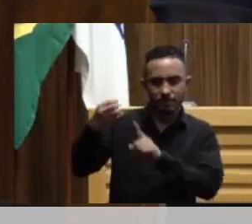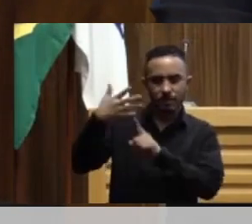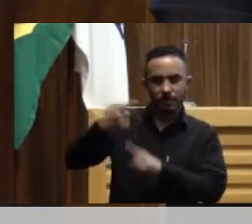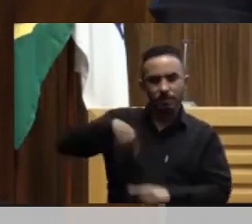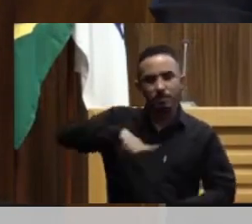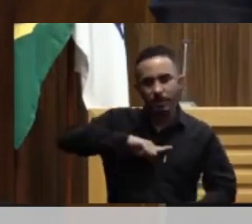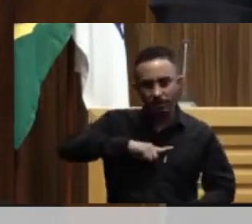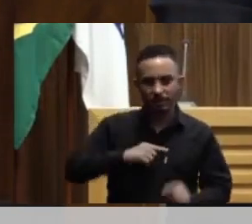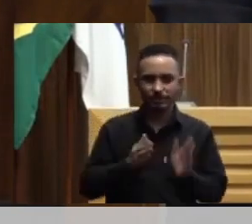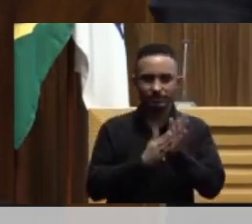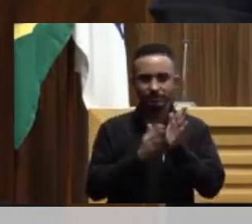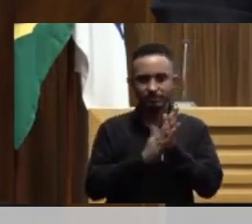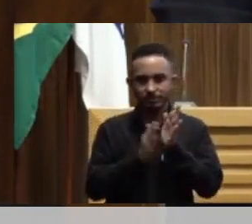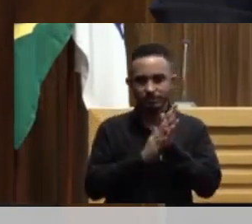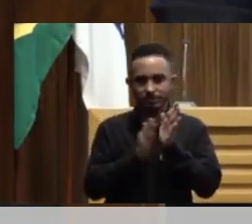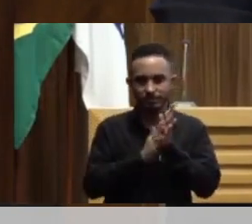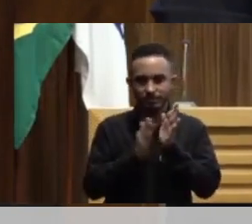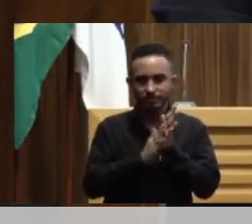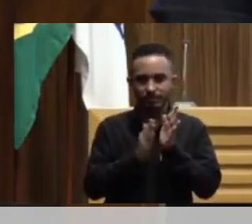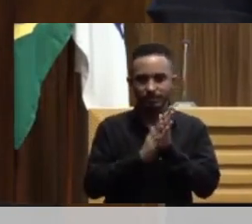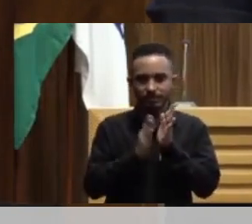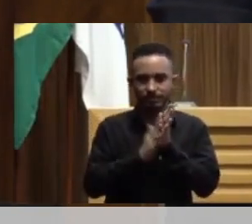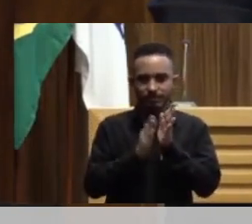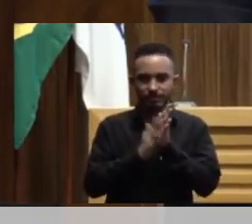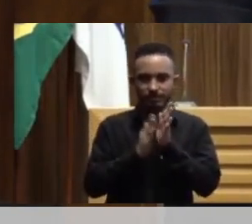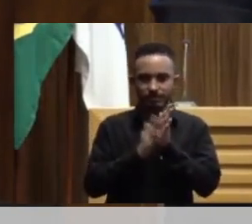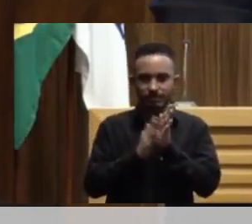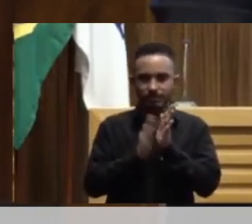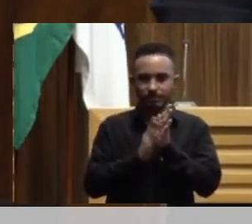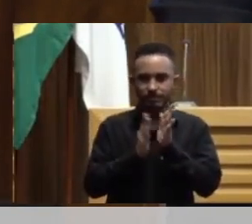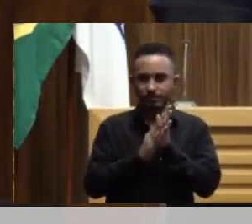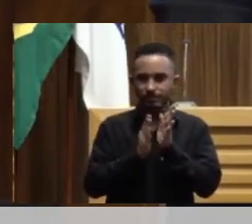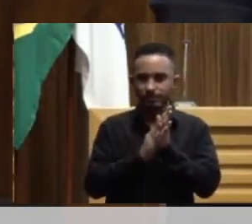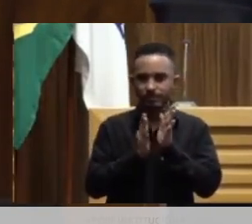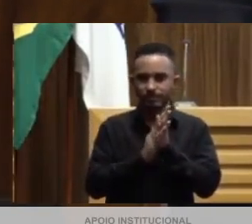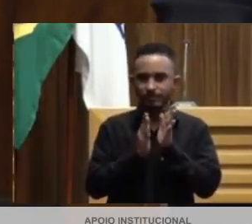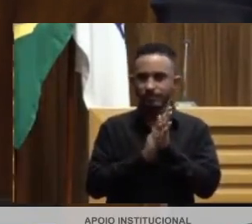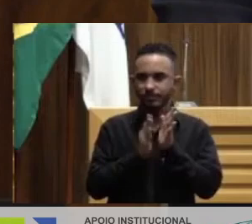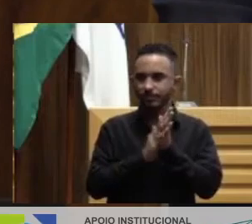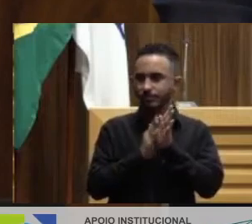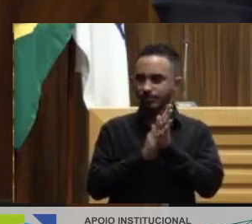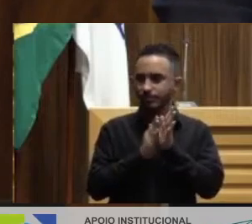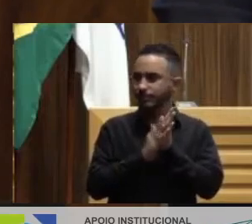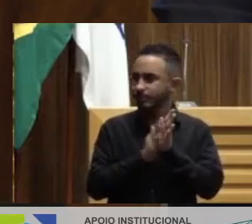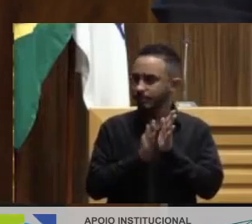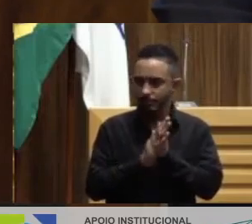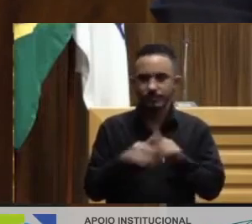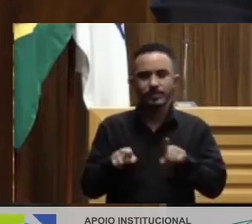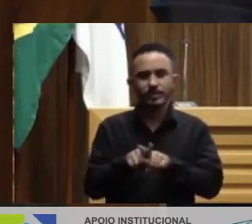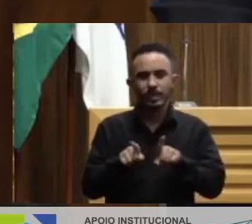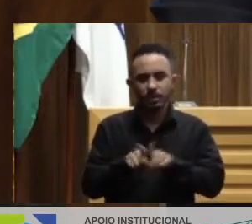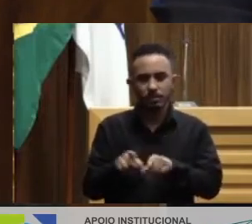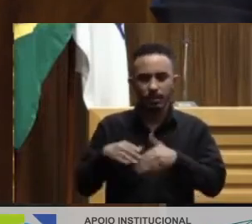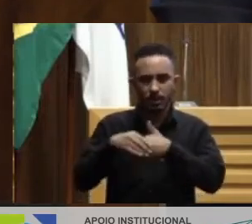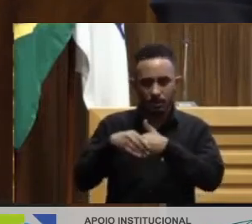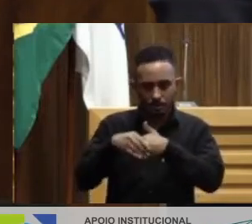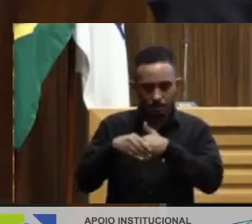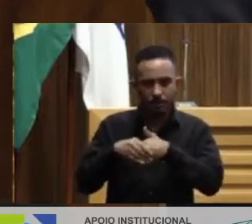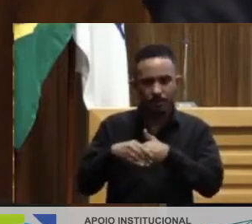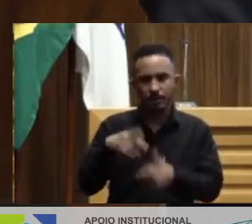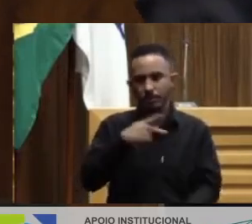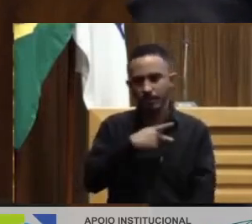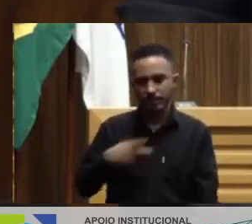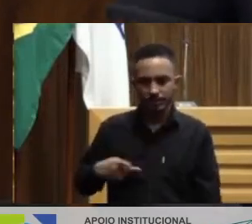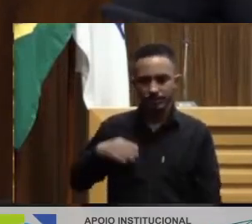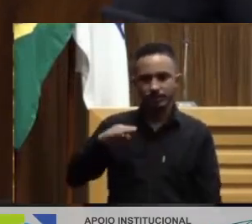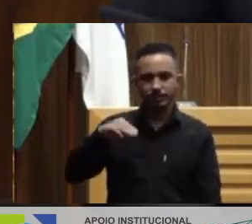nós. cumprimentar também o nosso presidente Mercadante.